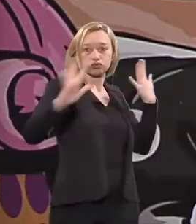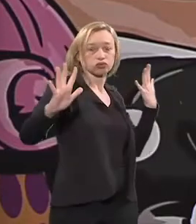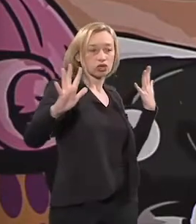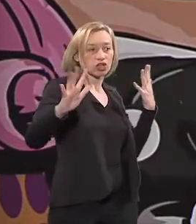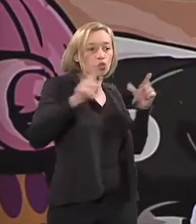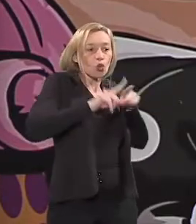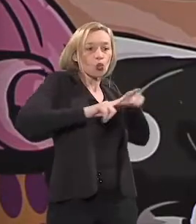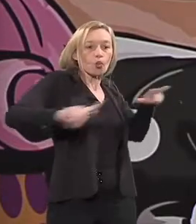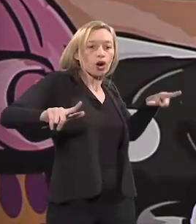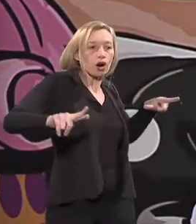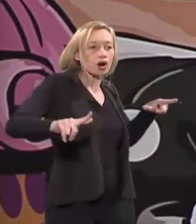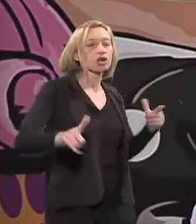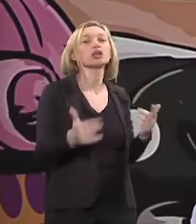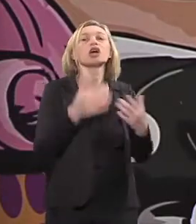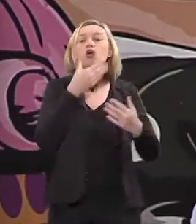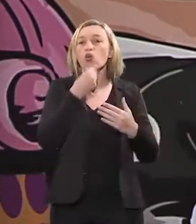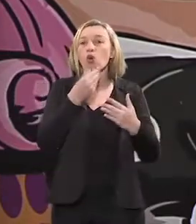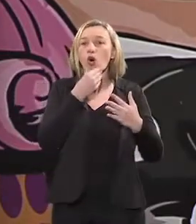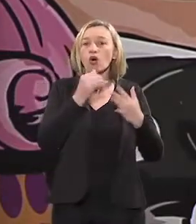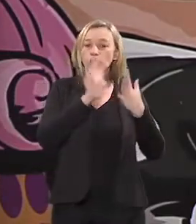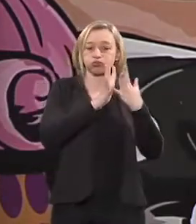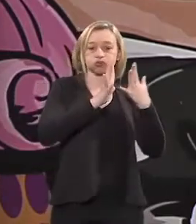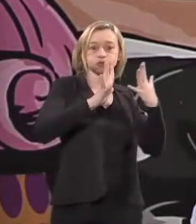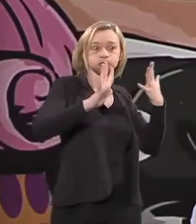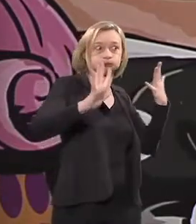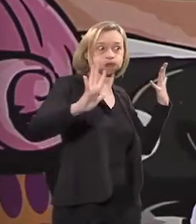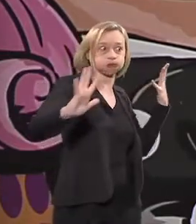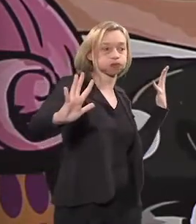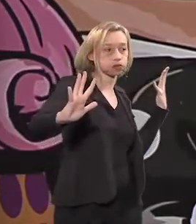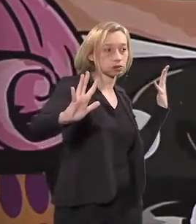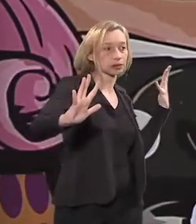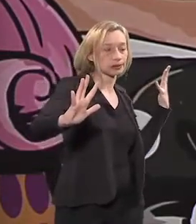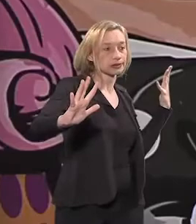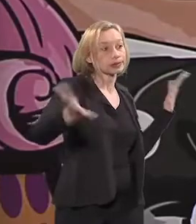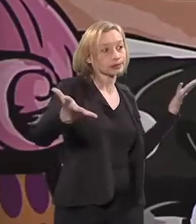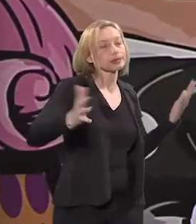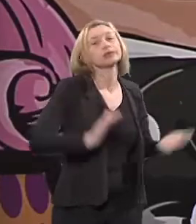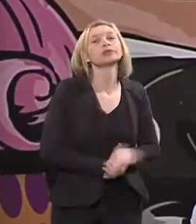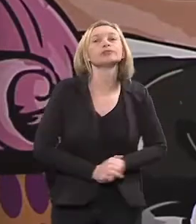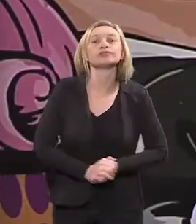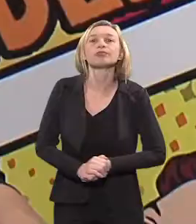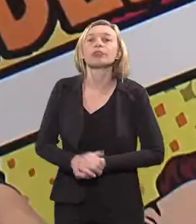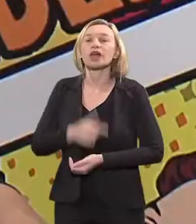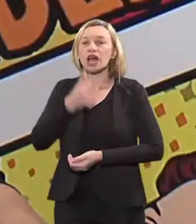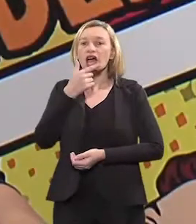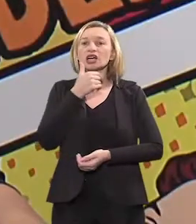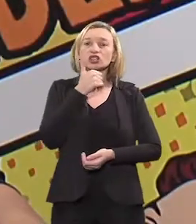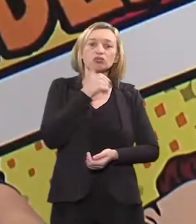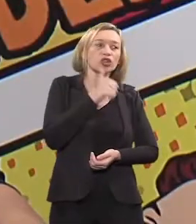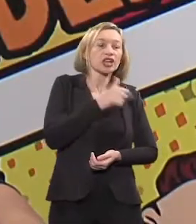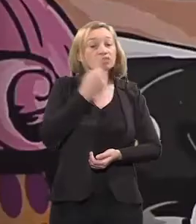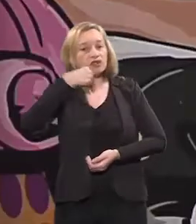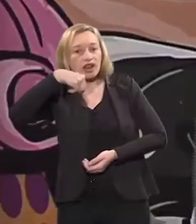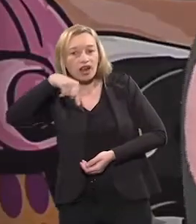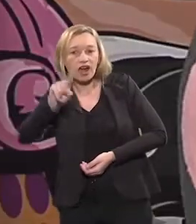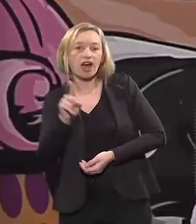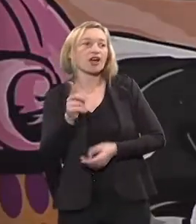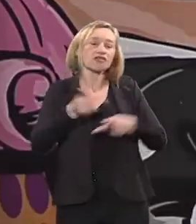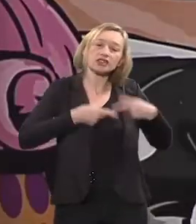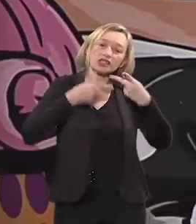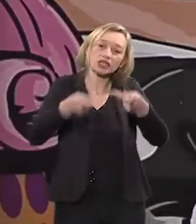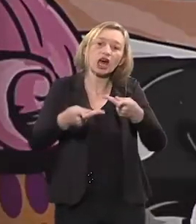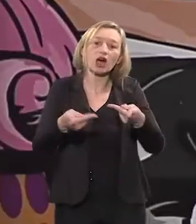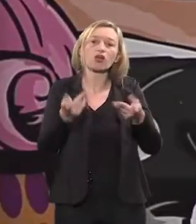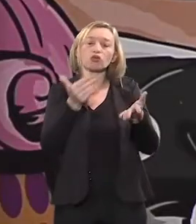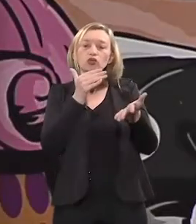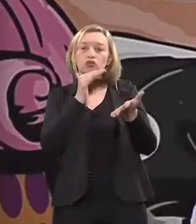bastante esvaziadas, enquanto que os presídios masculinos têm filas grandes com mulheres. Justamente né? pelas mulheres. Porque as mulheres vão lá, fazem a